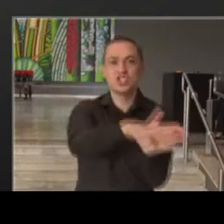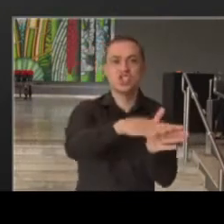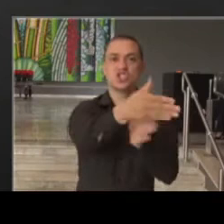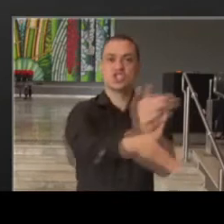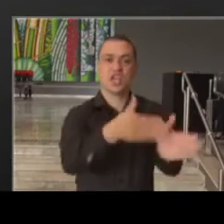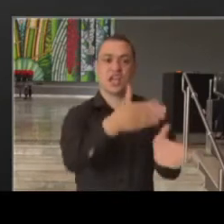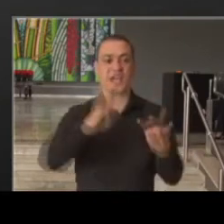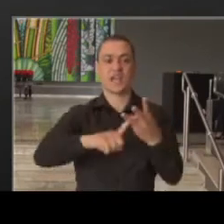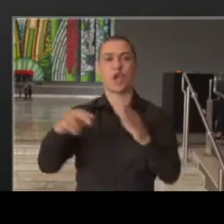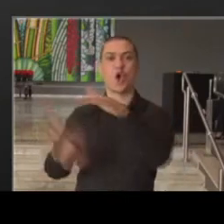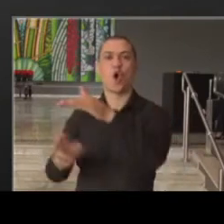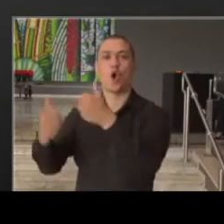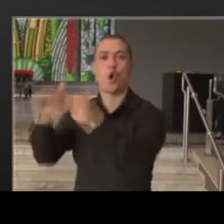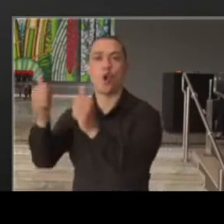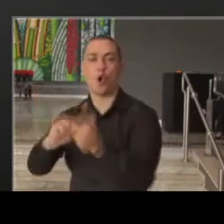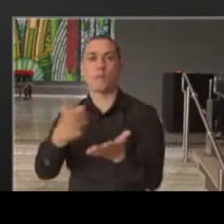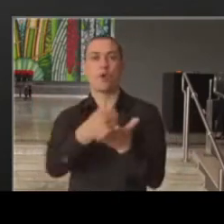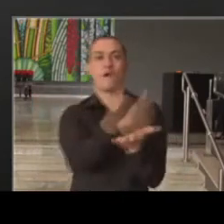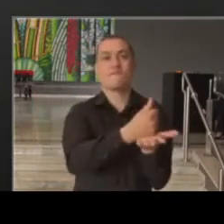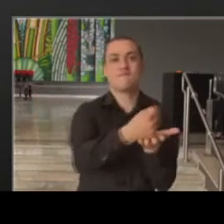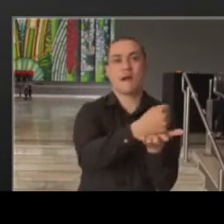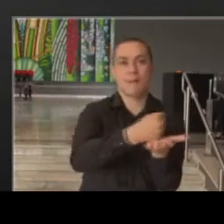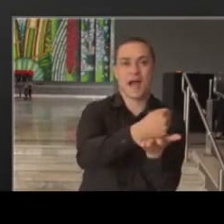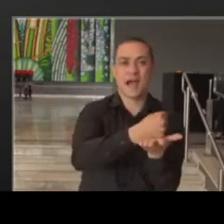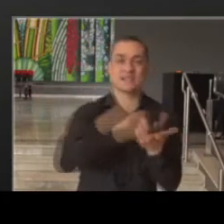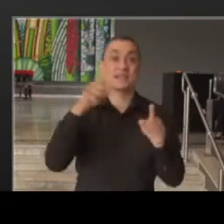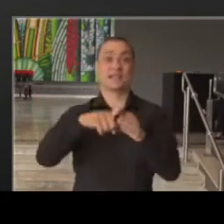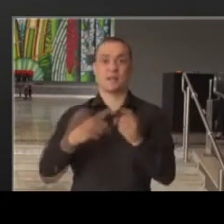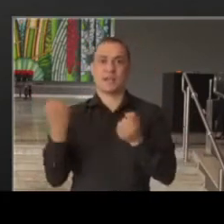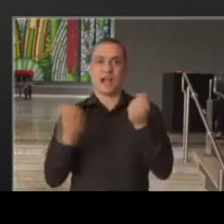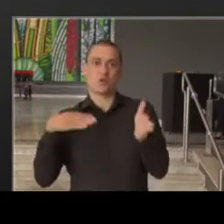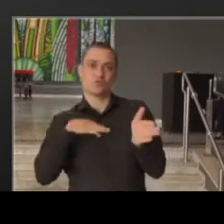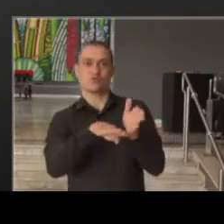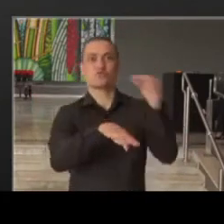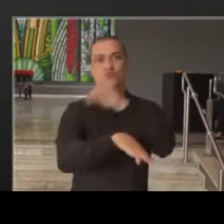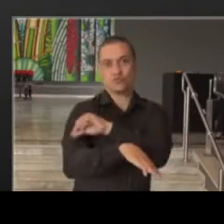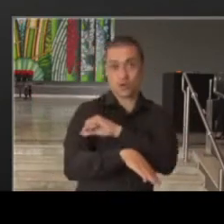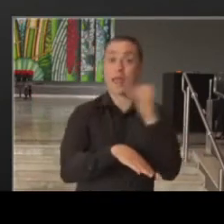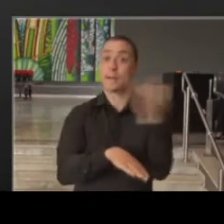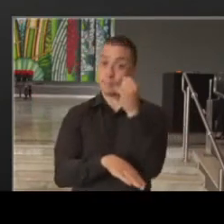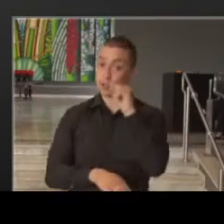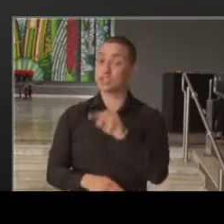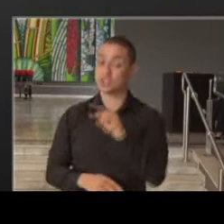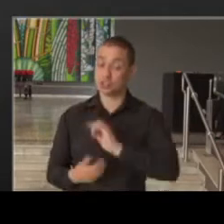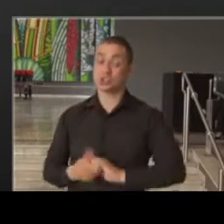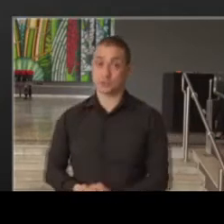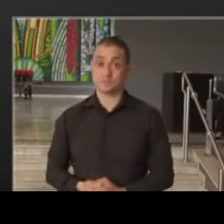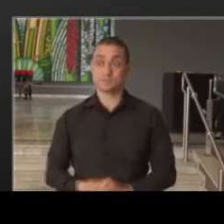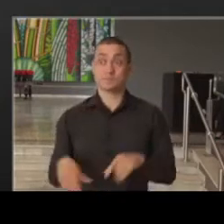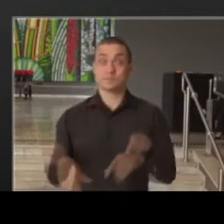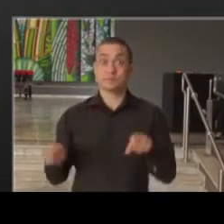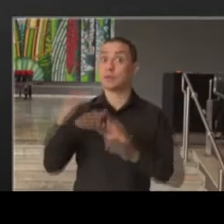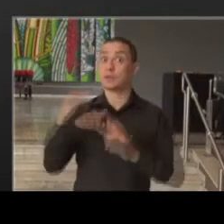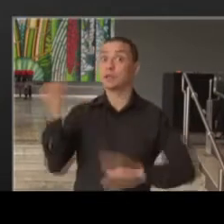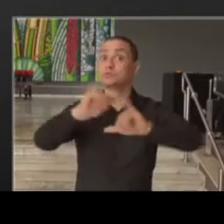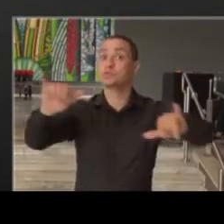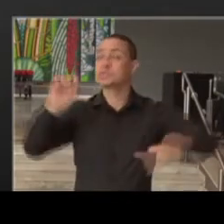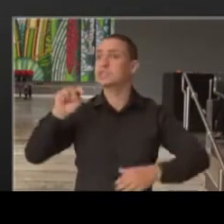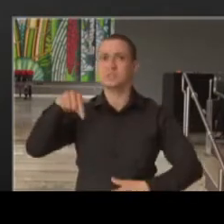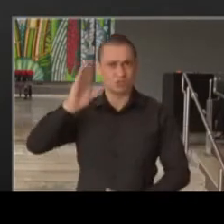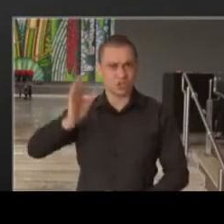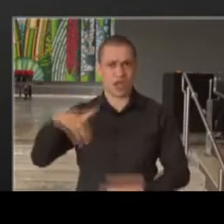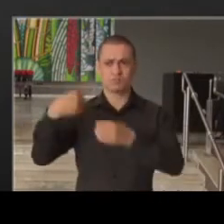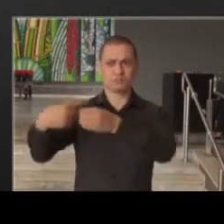ônibus, farmácias e sistemas drive-thru. É muito importante a gente colocar também que isso é feito